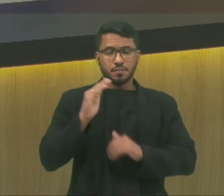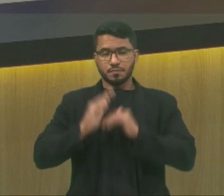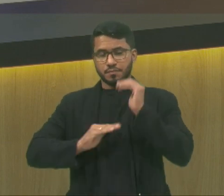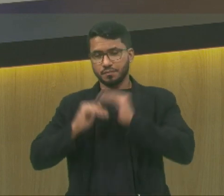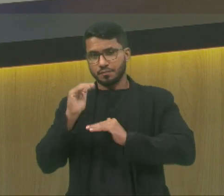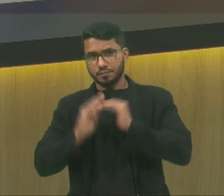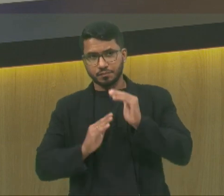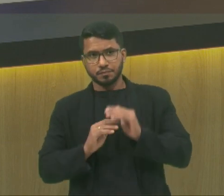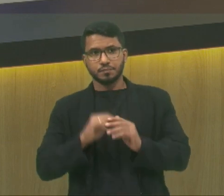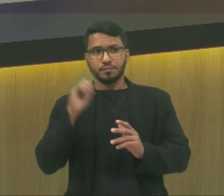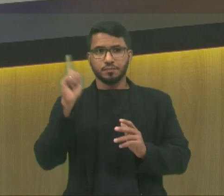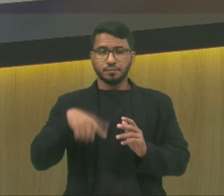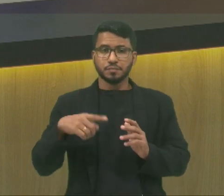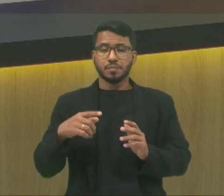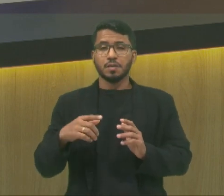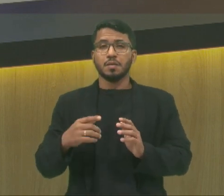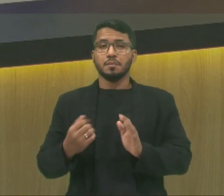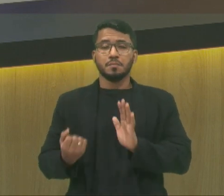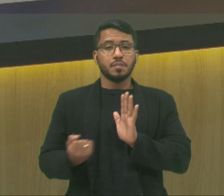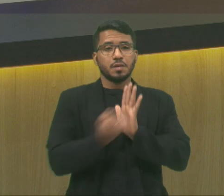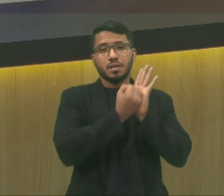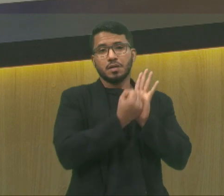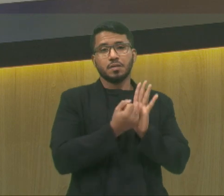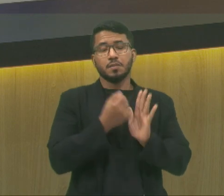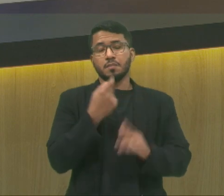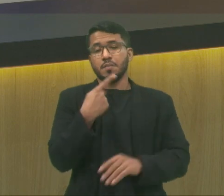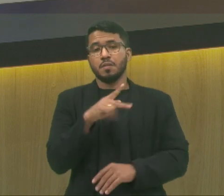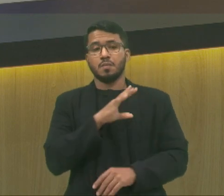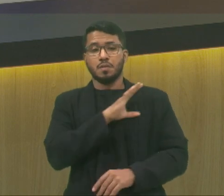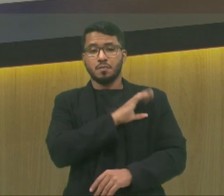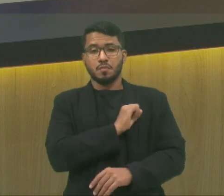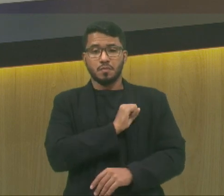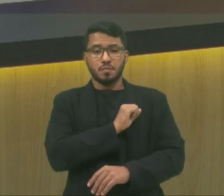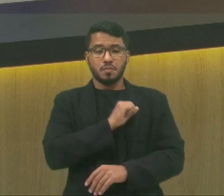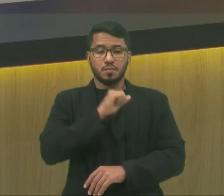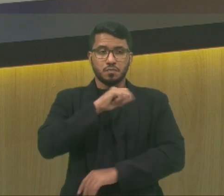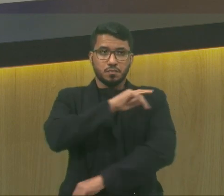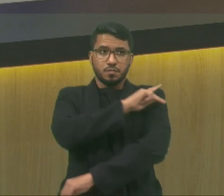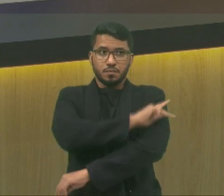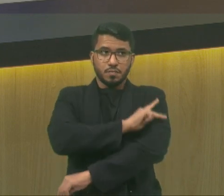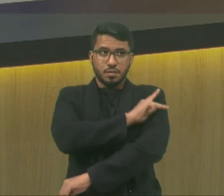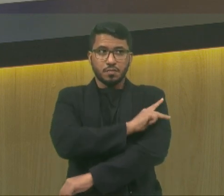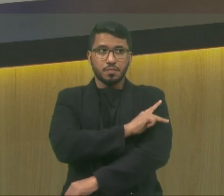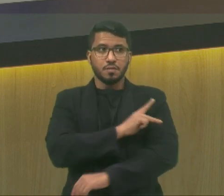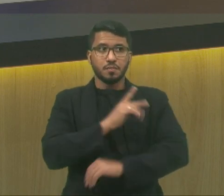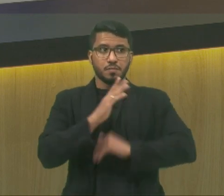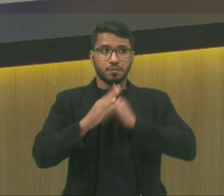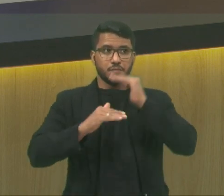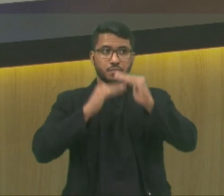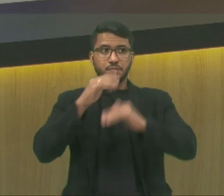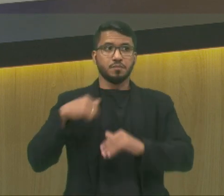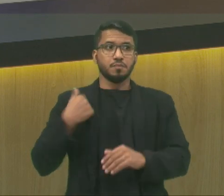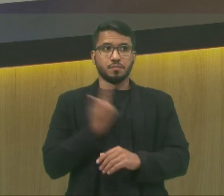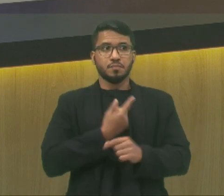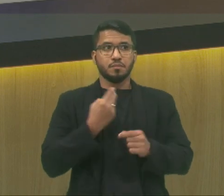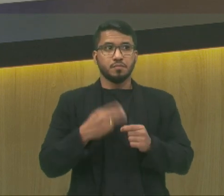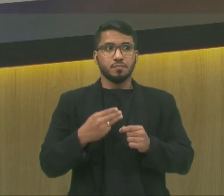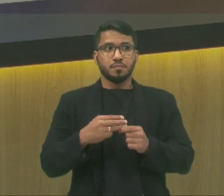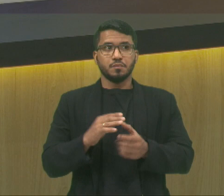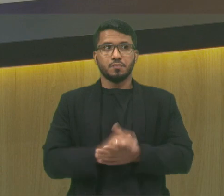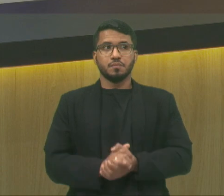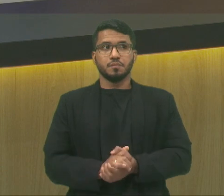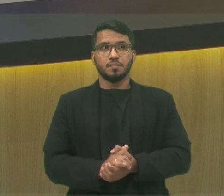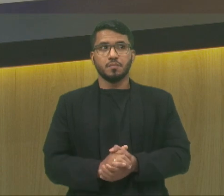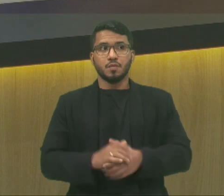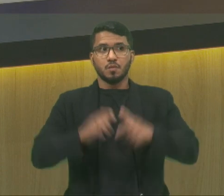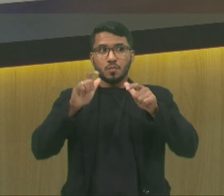é impulsionada pelo seu amor pelo estado do Piauí e o crescimento do nosso município,